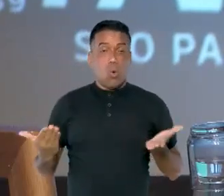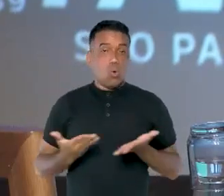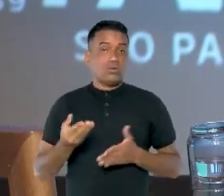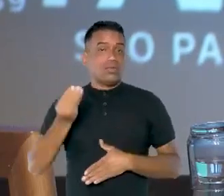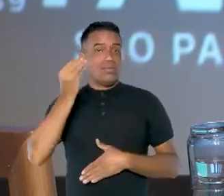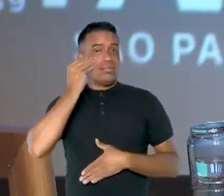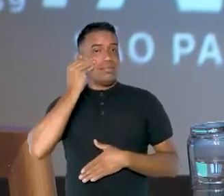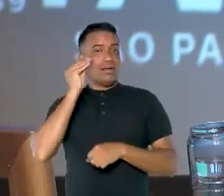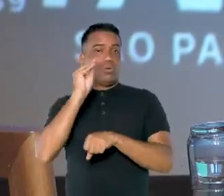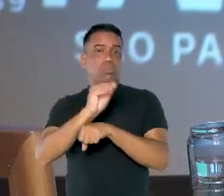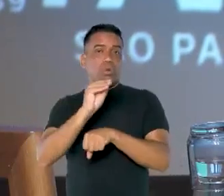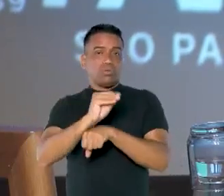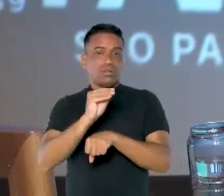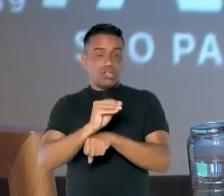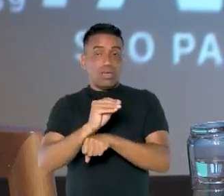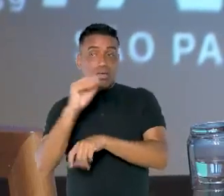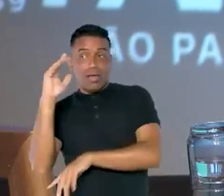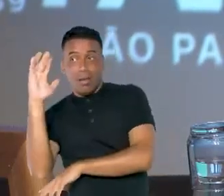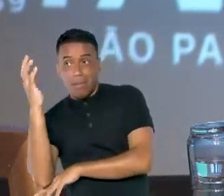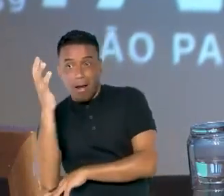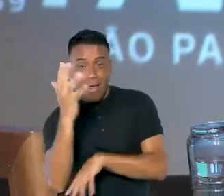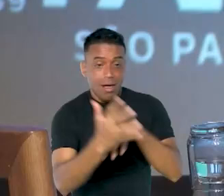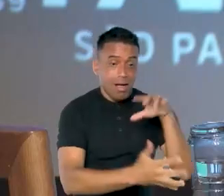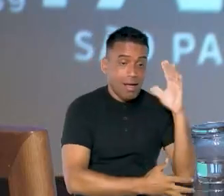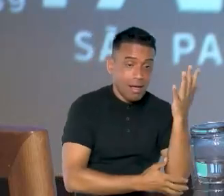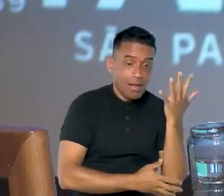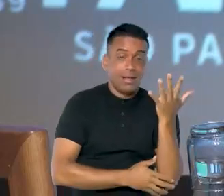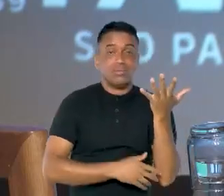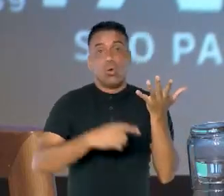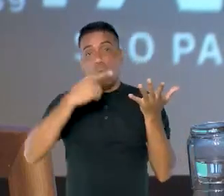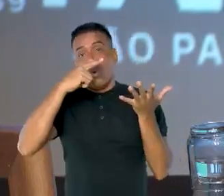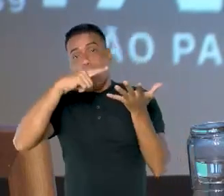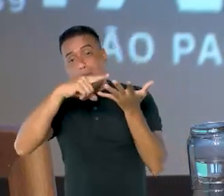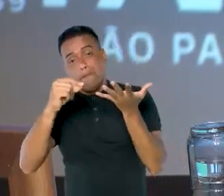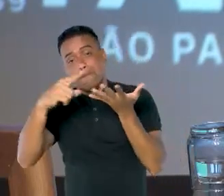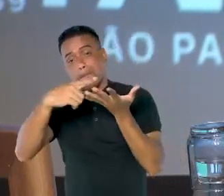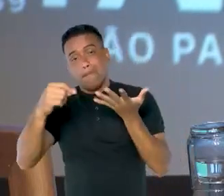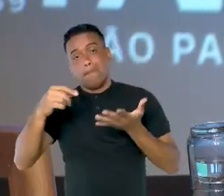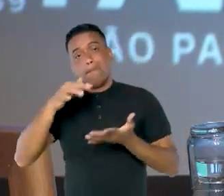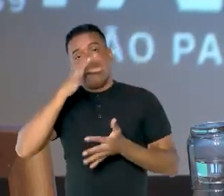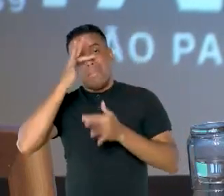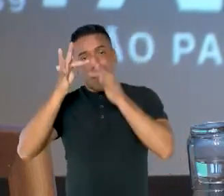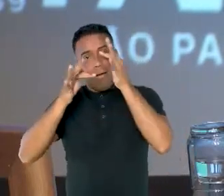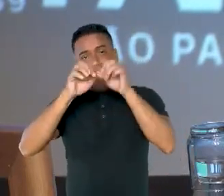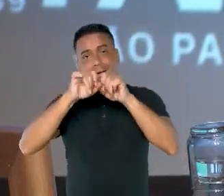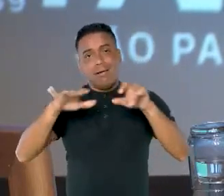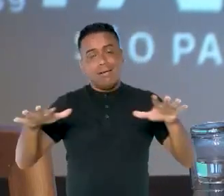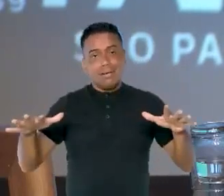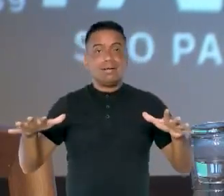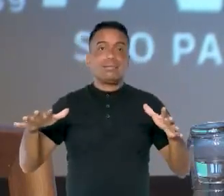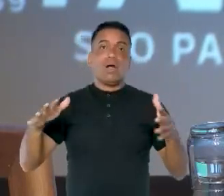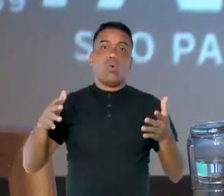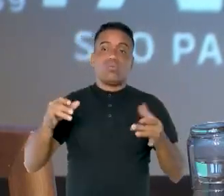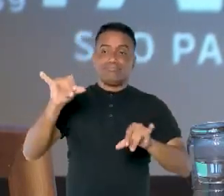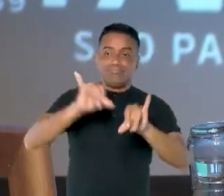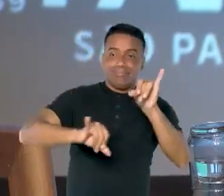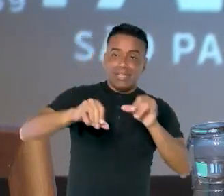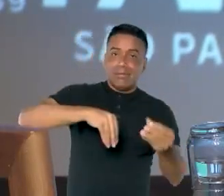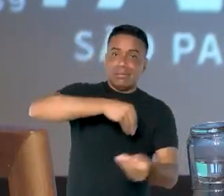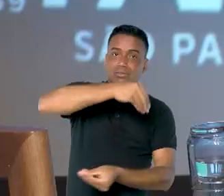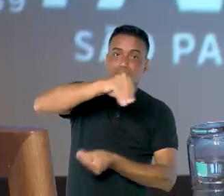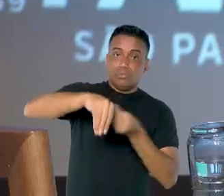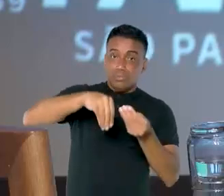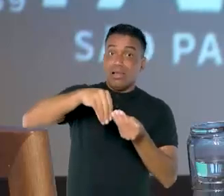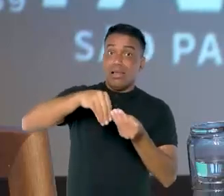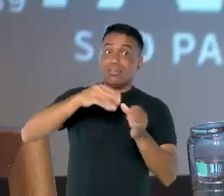proteger ou a mata, ou as plantas, ou os princípios ativos descobertos pelos